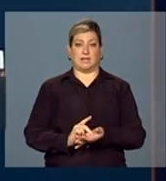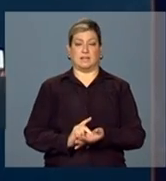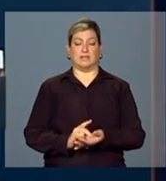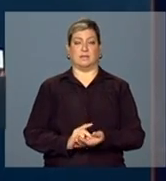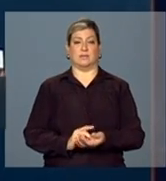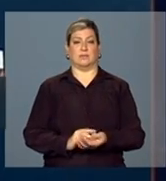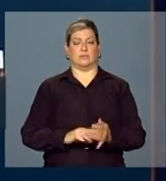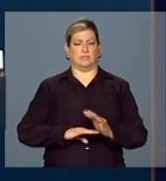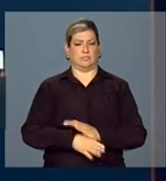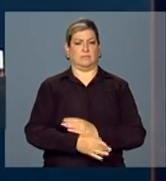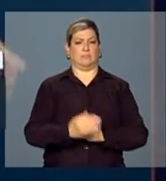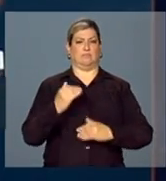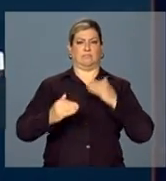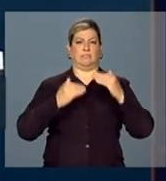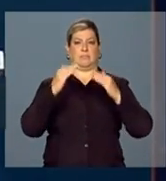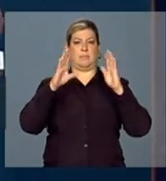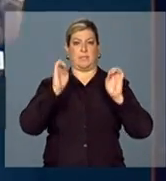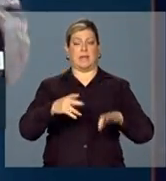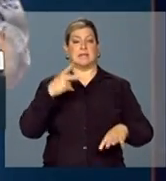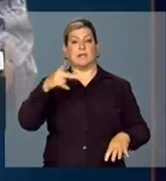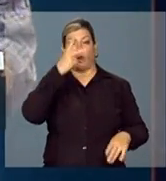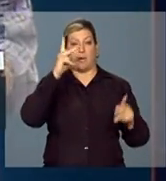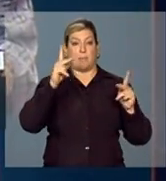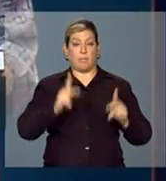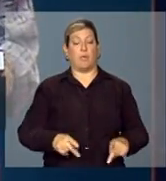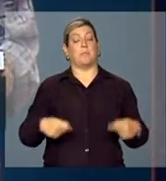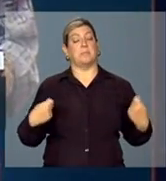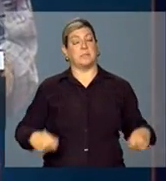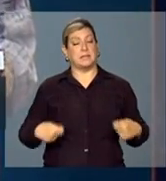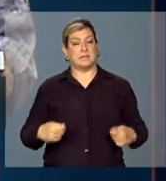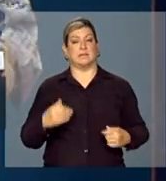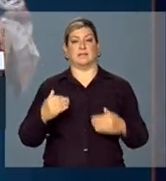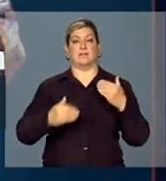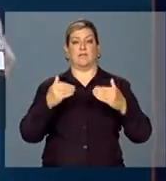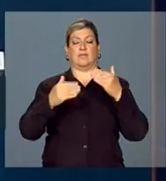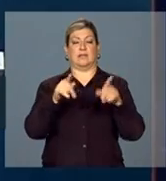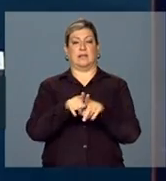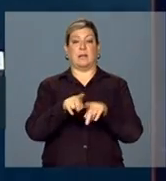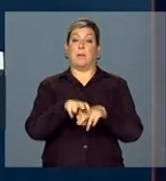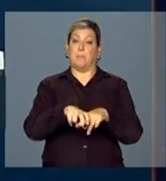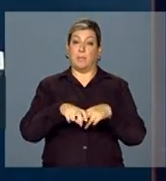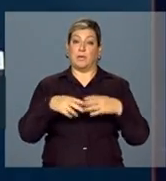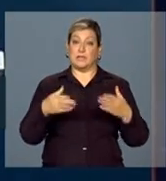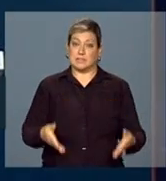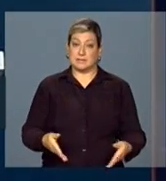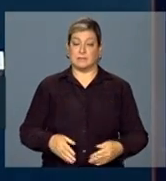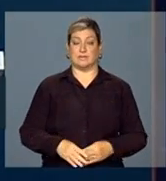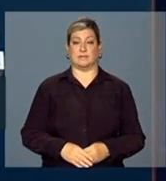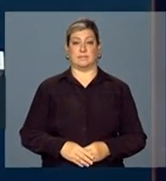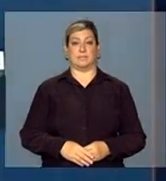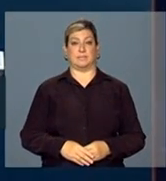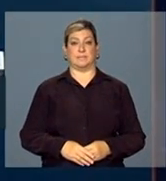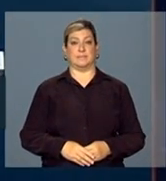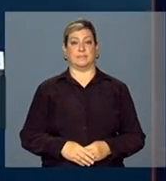uma nação desenvolvida, seu povo tem de ser desenvolvido. Por isso,